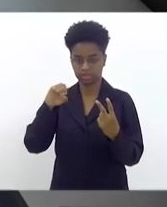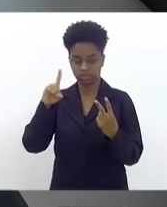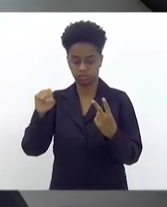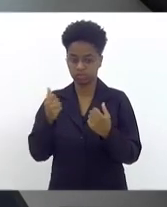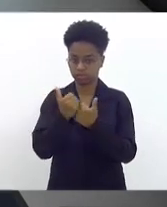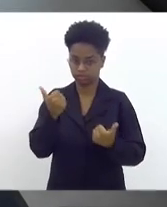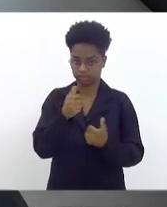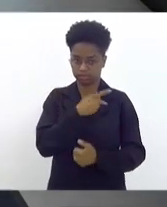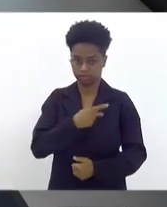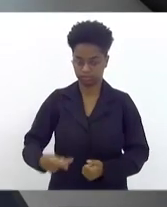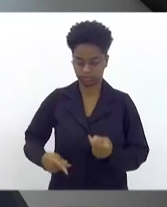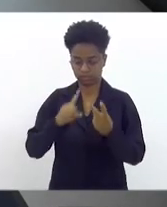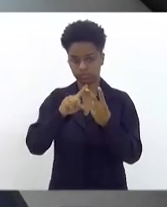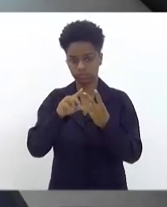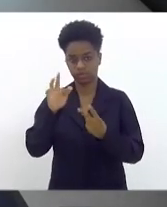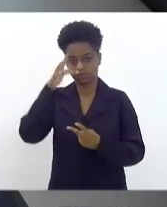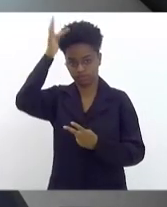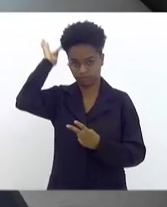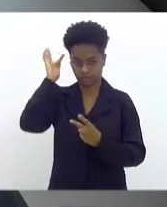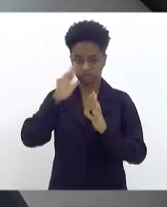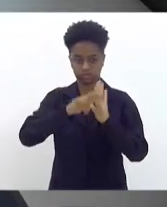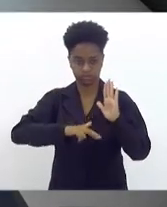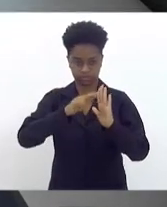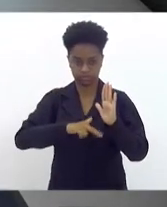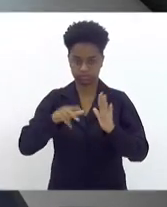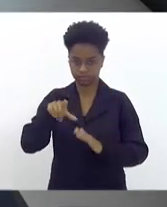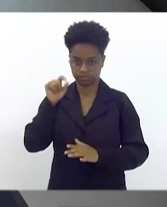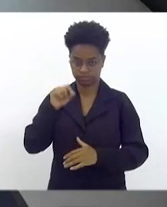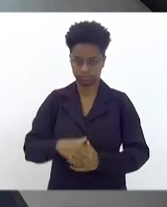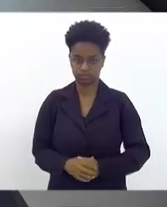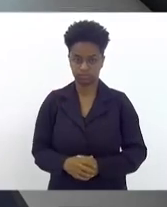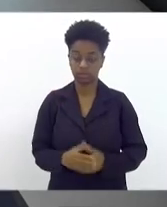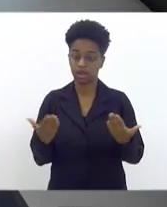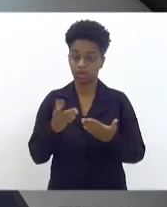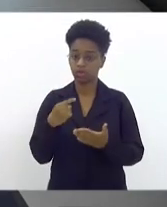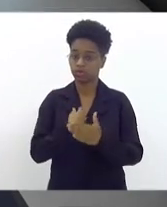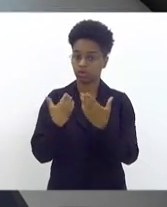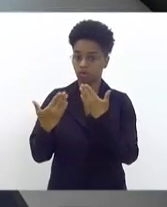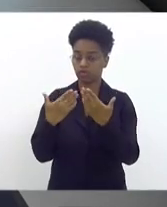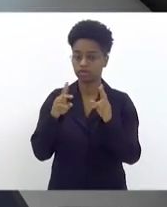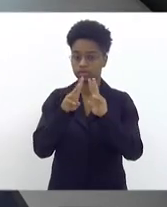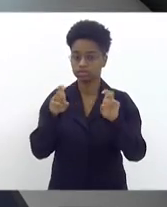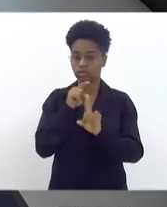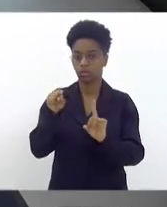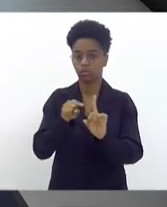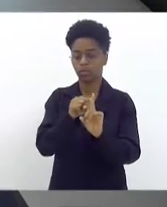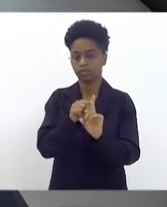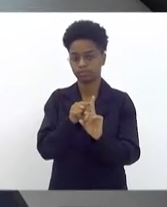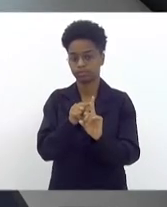Pacheco para a relatoria. Agora, a gente estava conversando antes a respeito dos objetivos